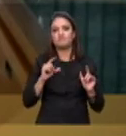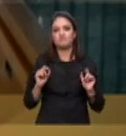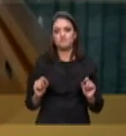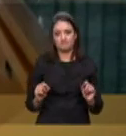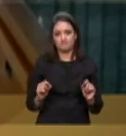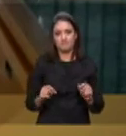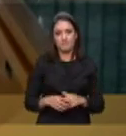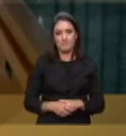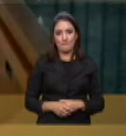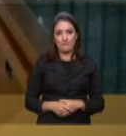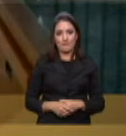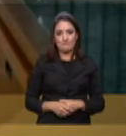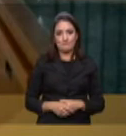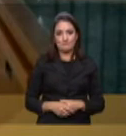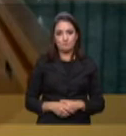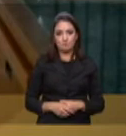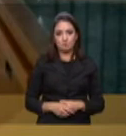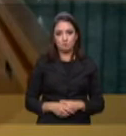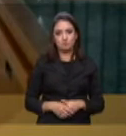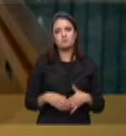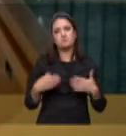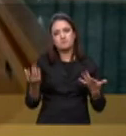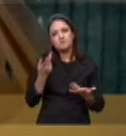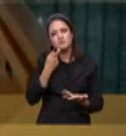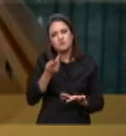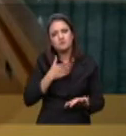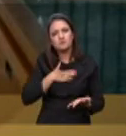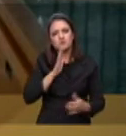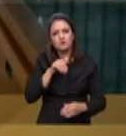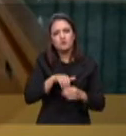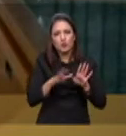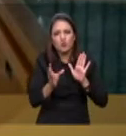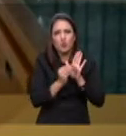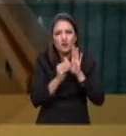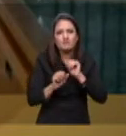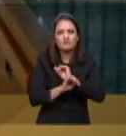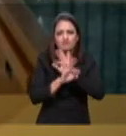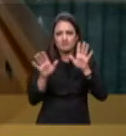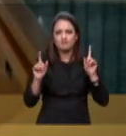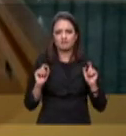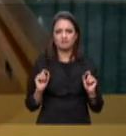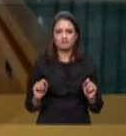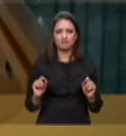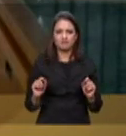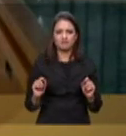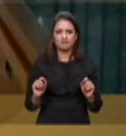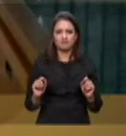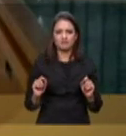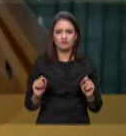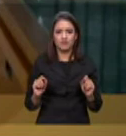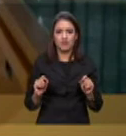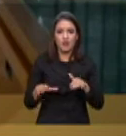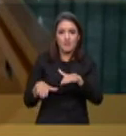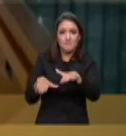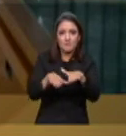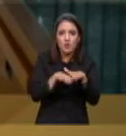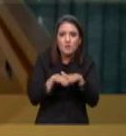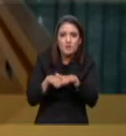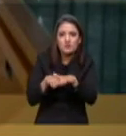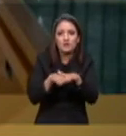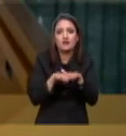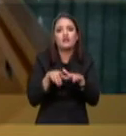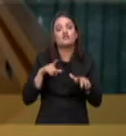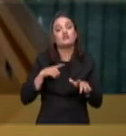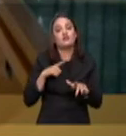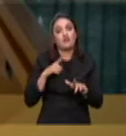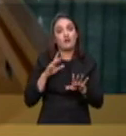ser aplicado. Eu enfatizei muito em meu voto, senhor presidente, senhores ministros, o princípio da proporcionalidade que foi